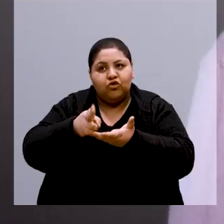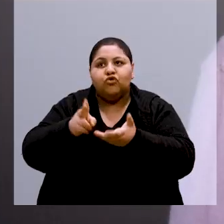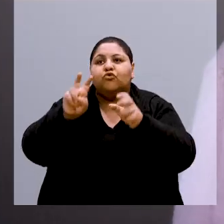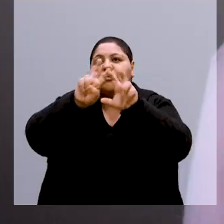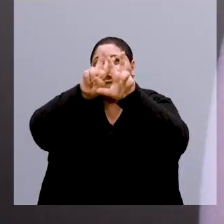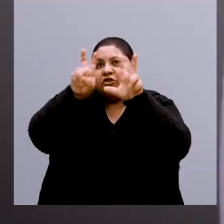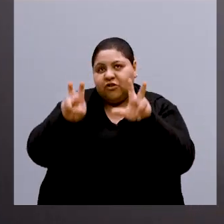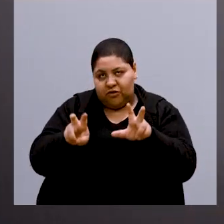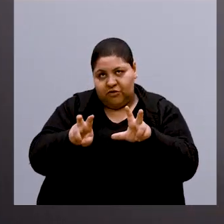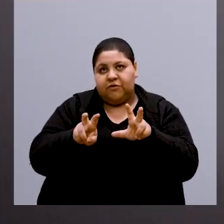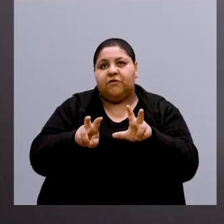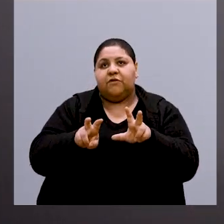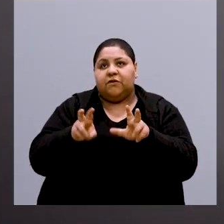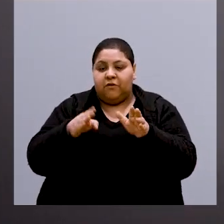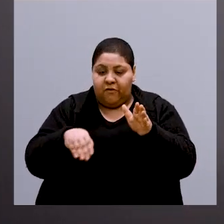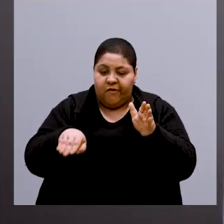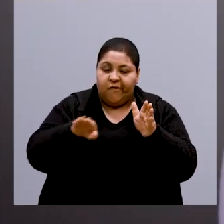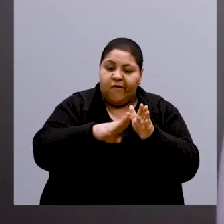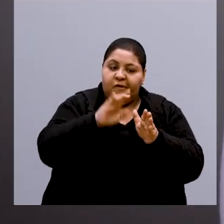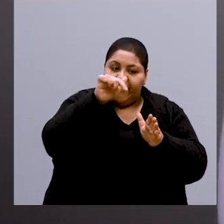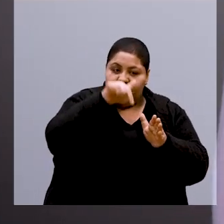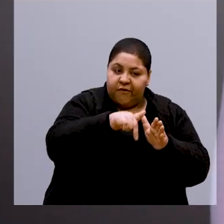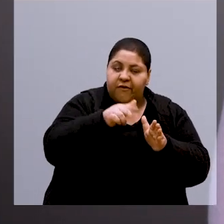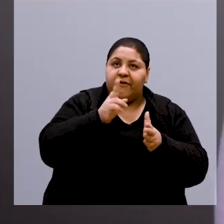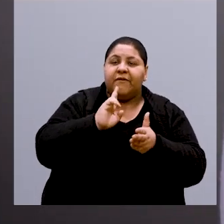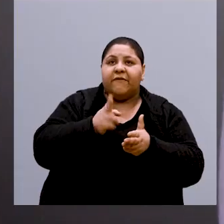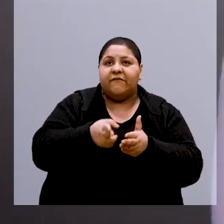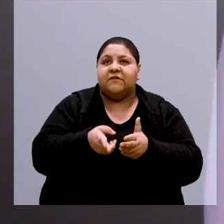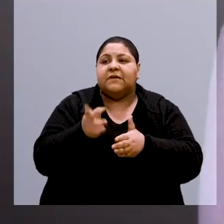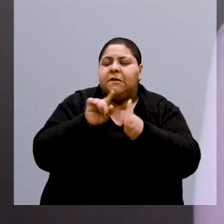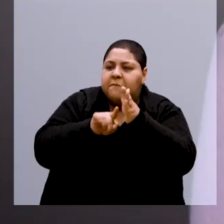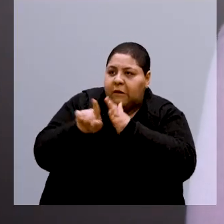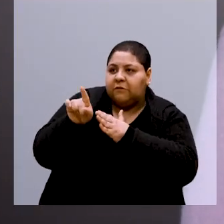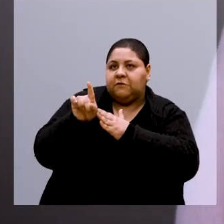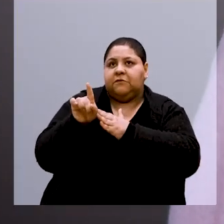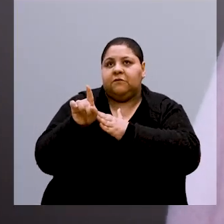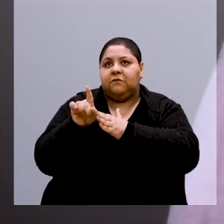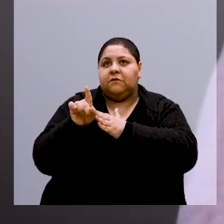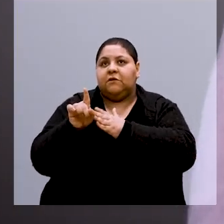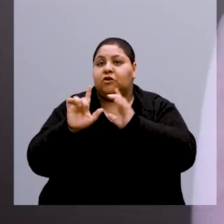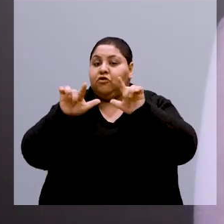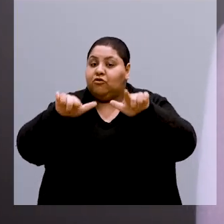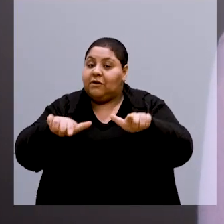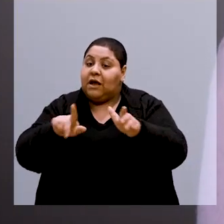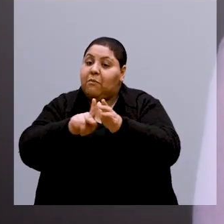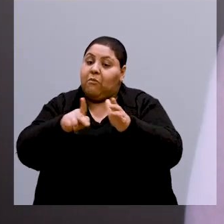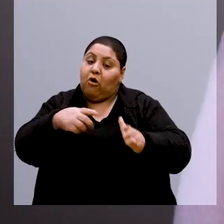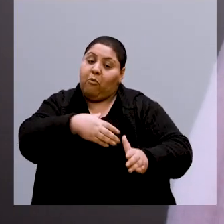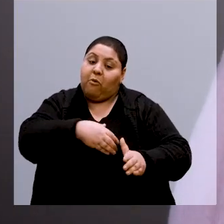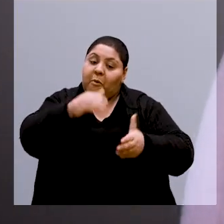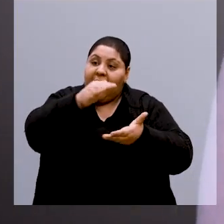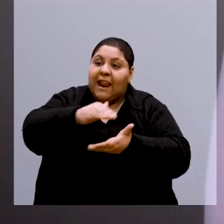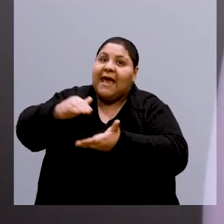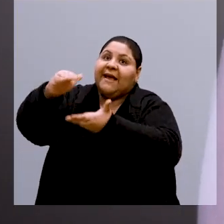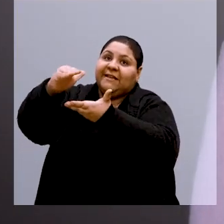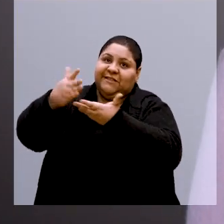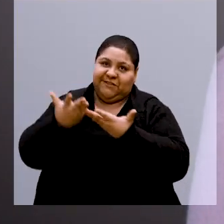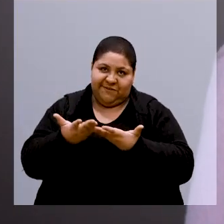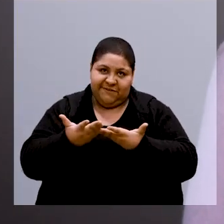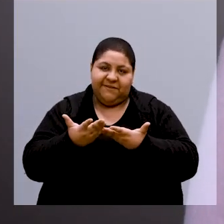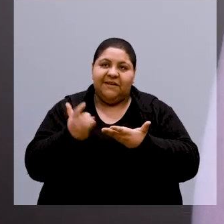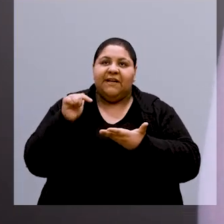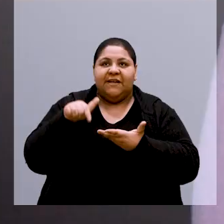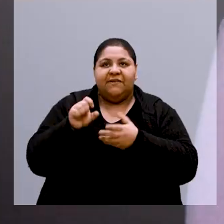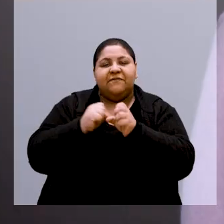título ou não. Então, quando eles vinham, eles sempre perguntavam, né? E o banco de leite? E o banco de leite,